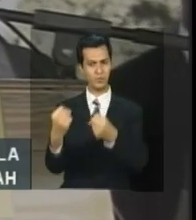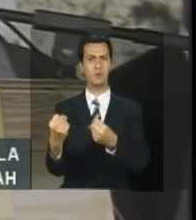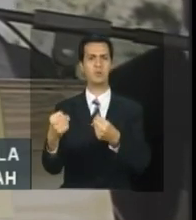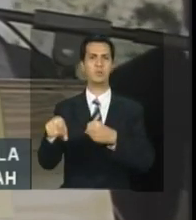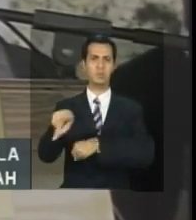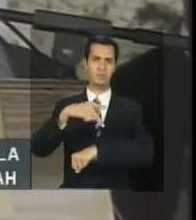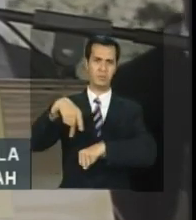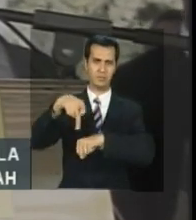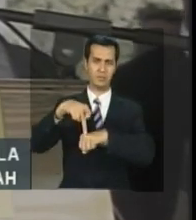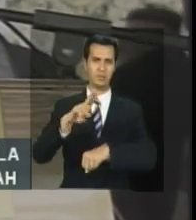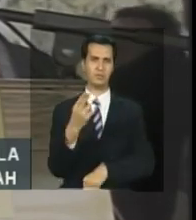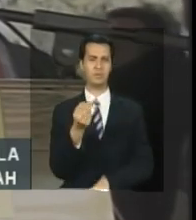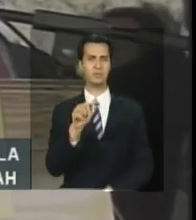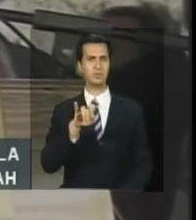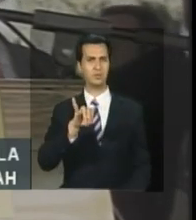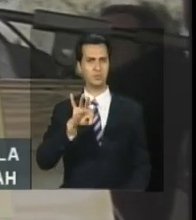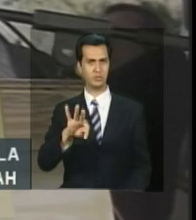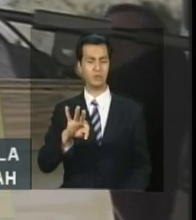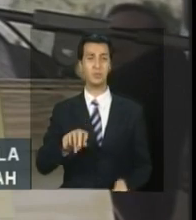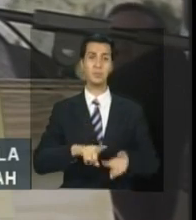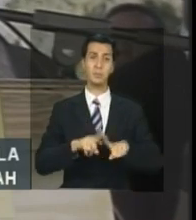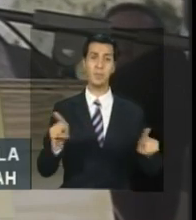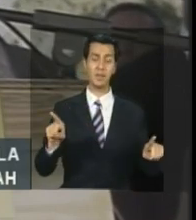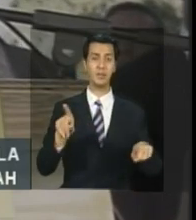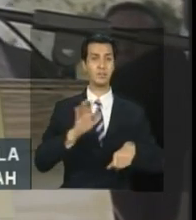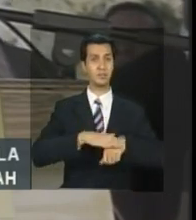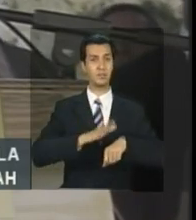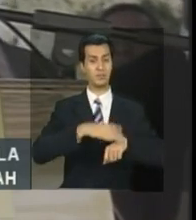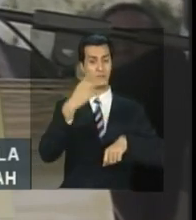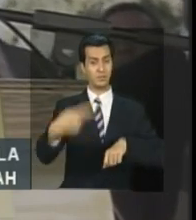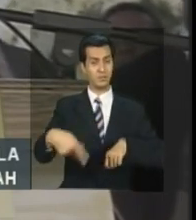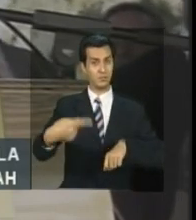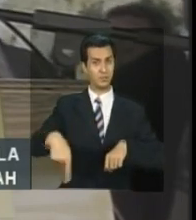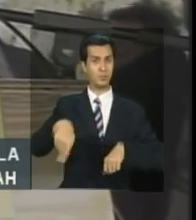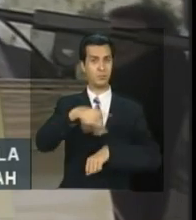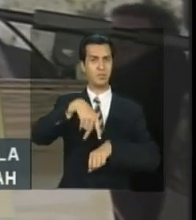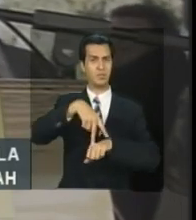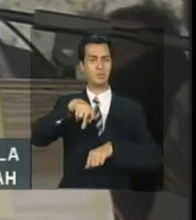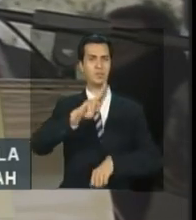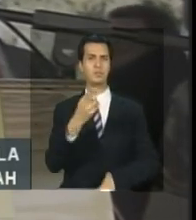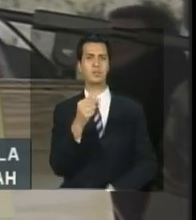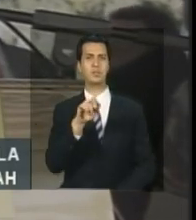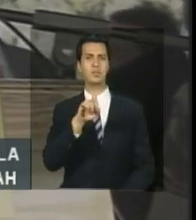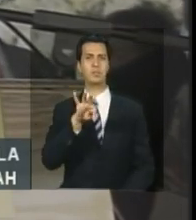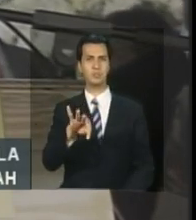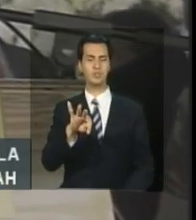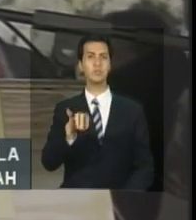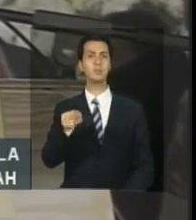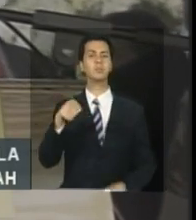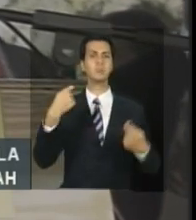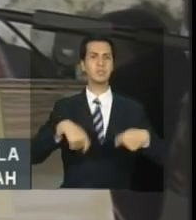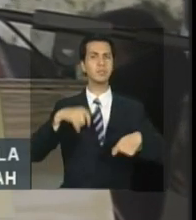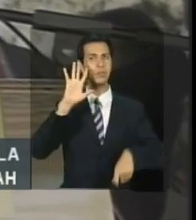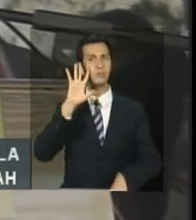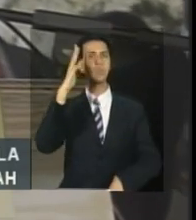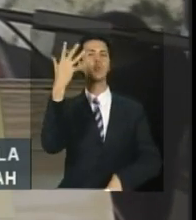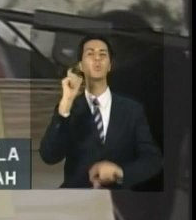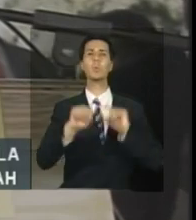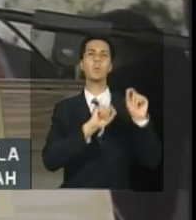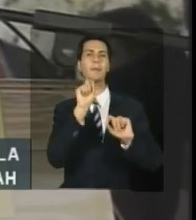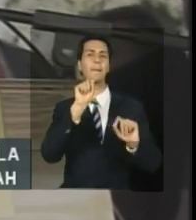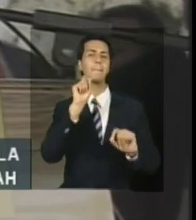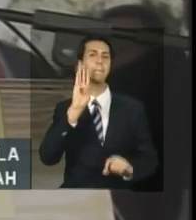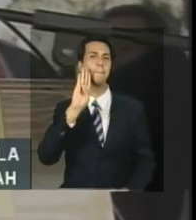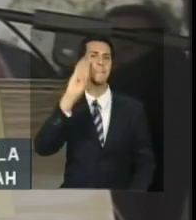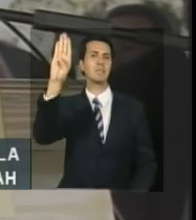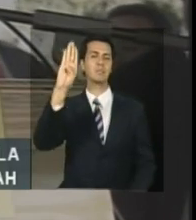haitiano. Mas cabe ao Haiti definir as prioridades de seu povo e a melhor maneira